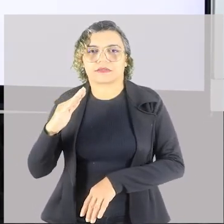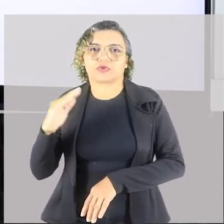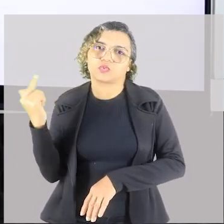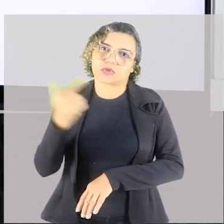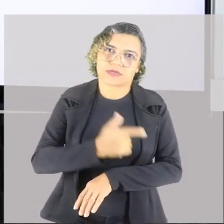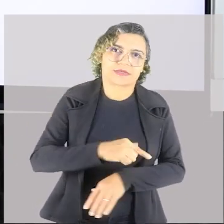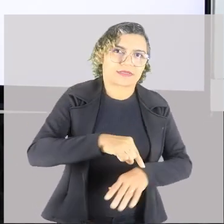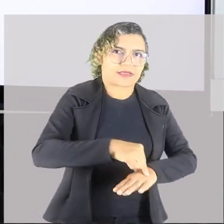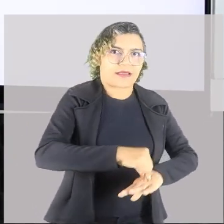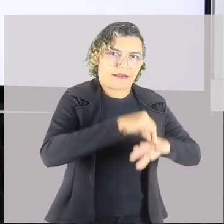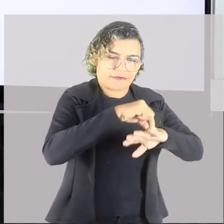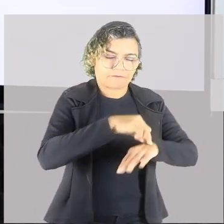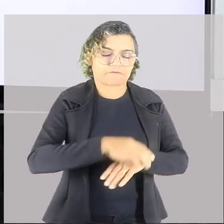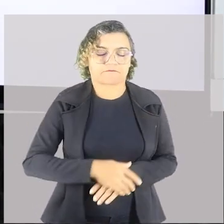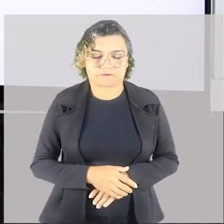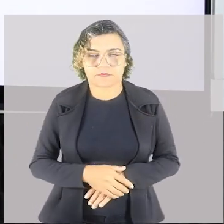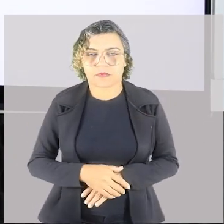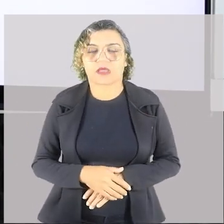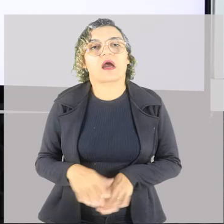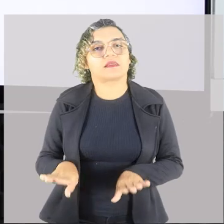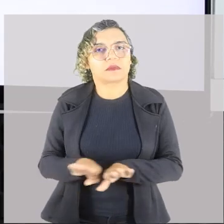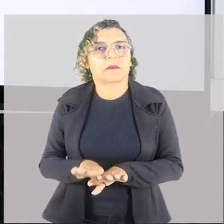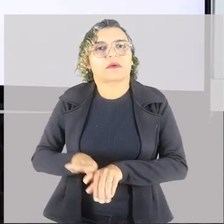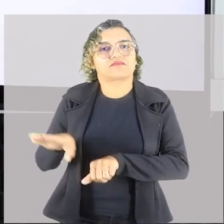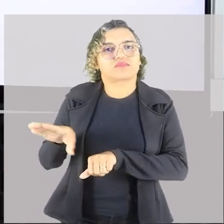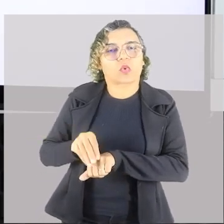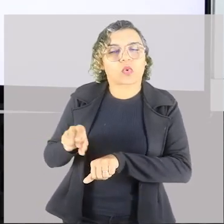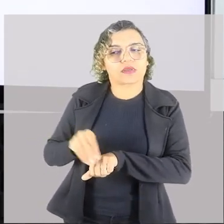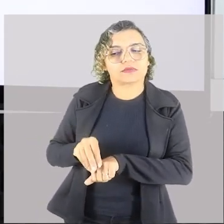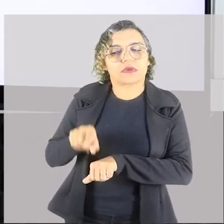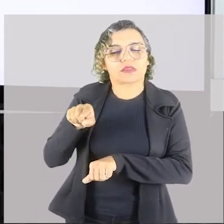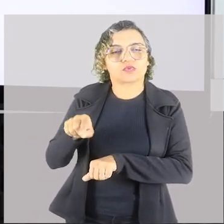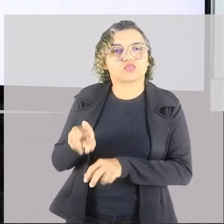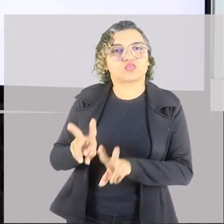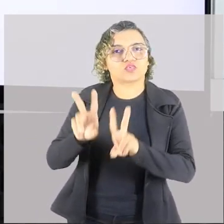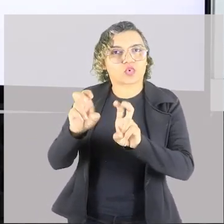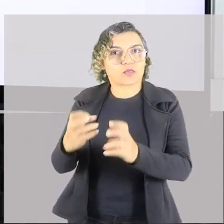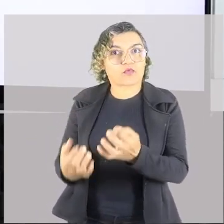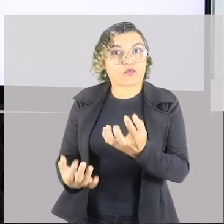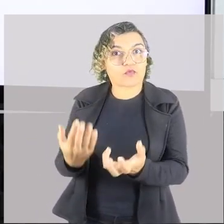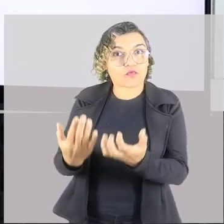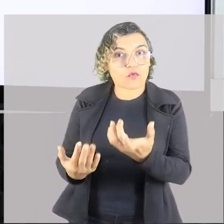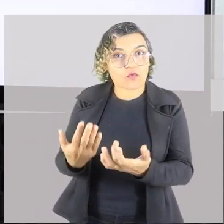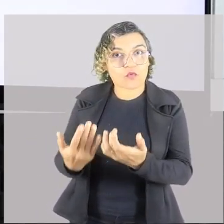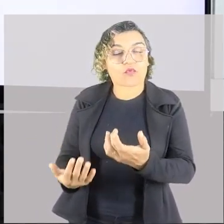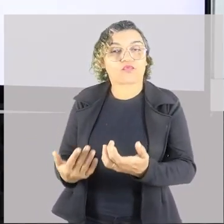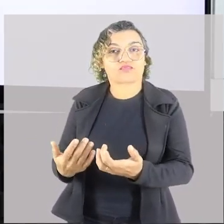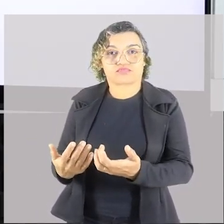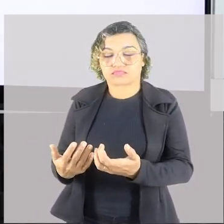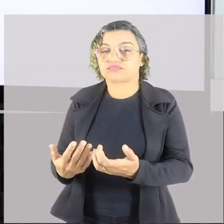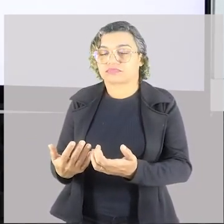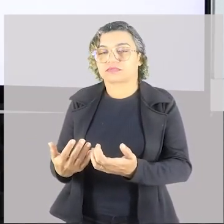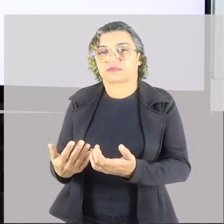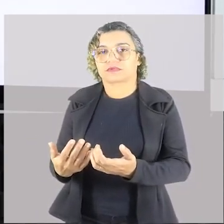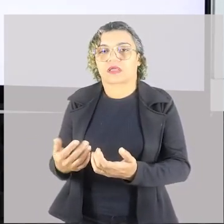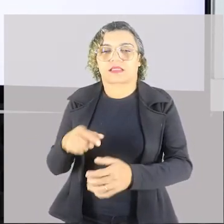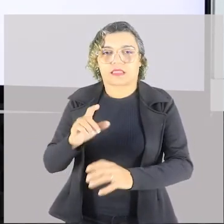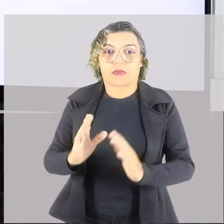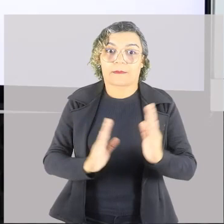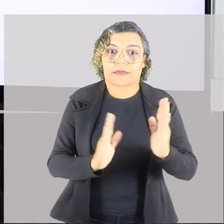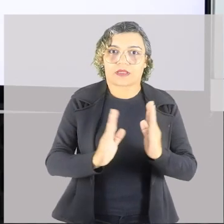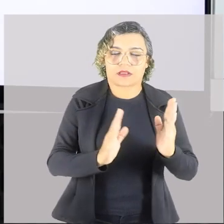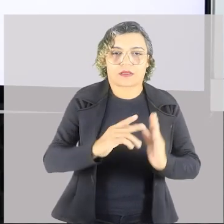carne. Desenvolveu-se o conhecimento e o uso do fogo, a gente está falando da pré-história ainda, né? Do período ali chamado